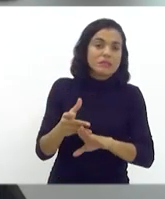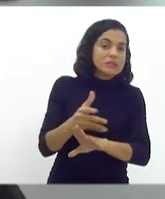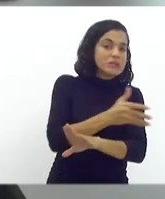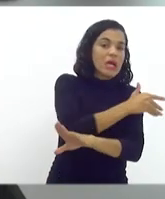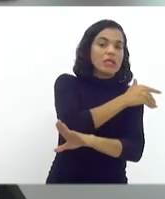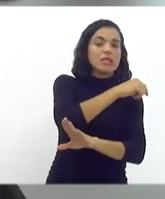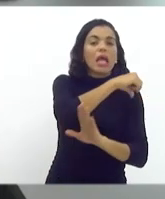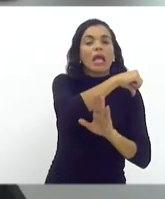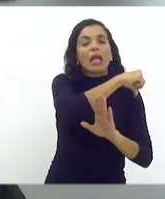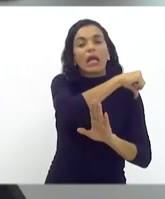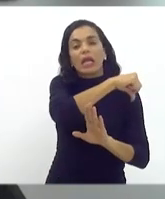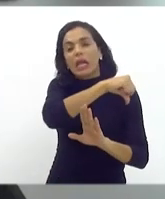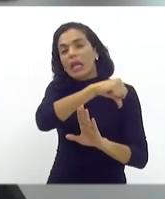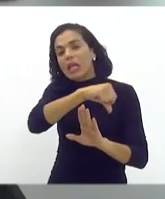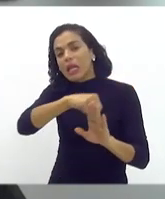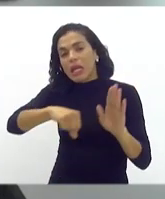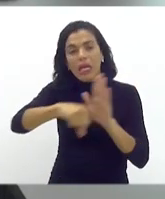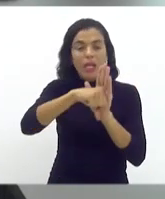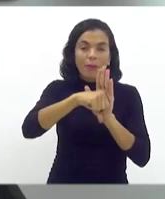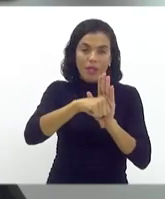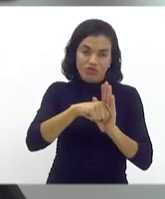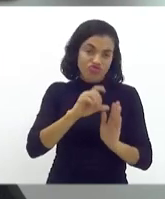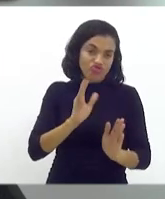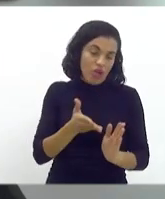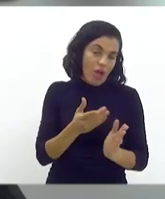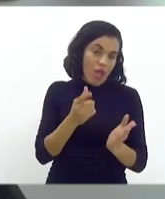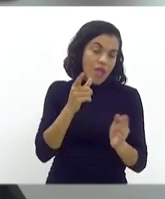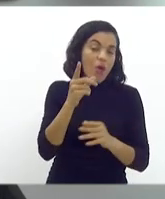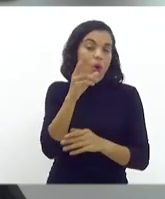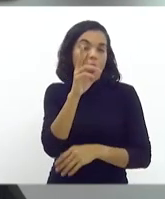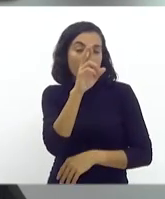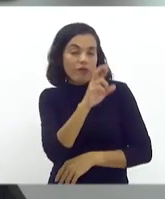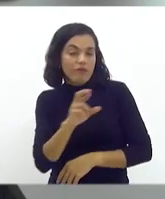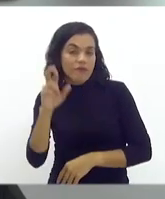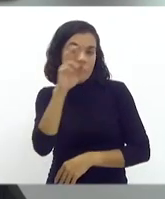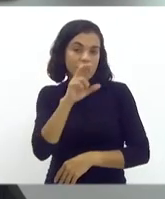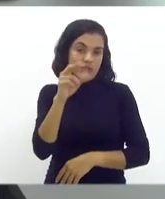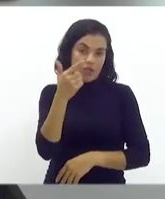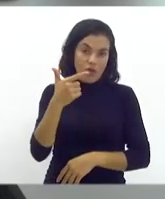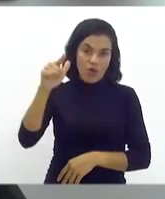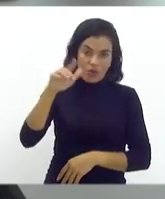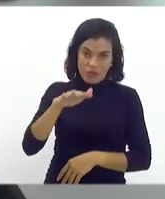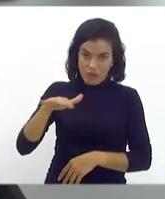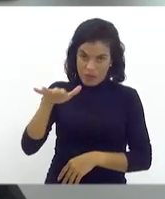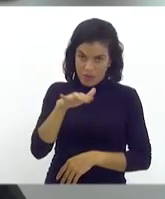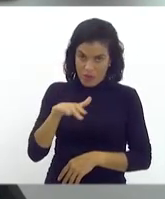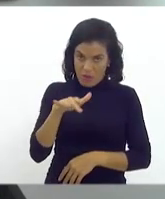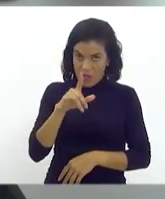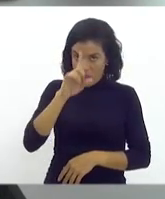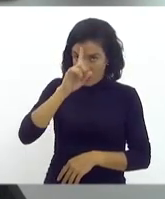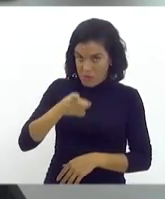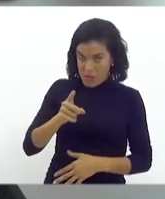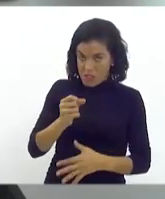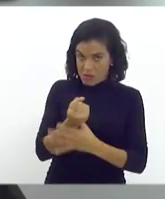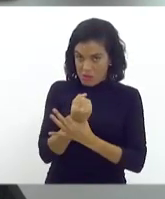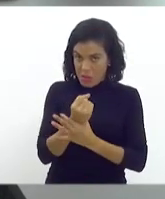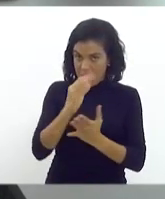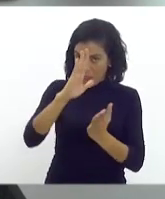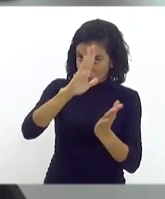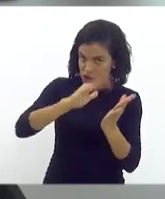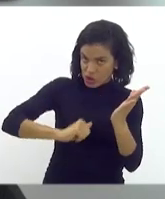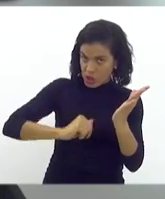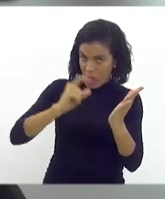culpabilizada recebido uma pena e estando sendo investigado por outros mesmo assim esse mandado de segurança seria para que